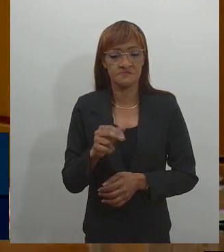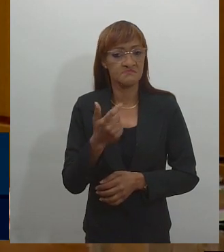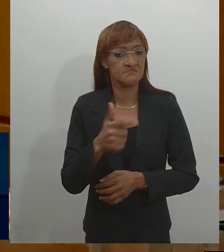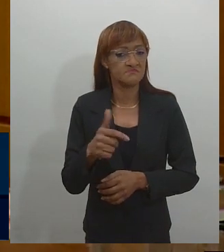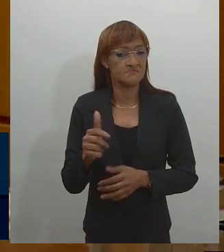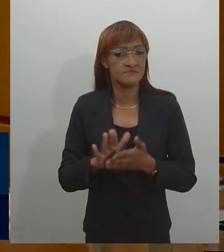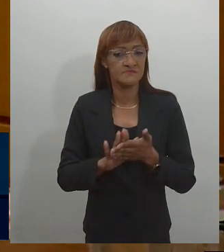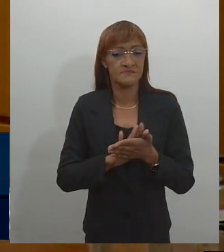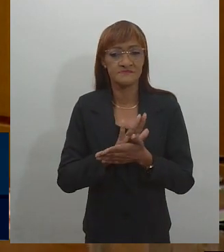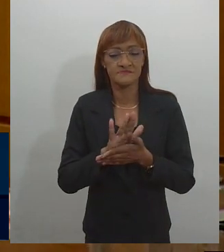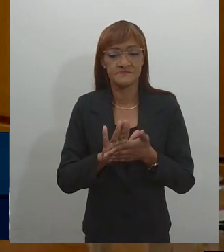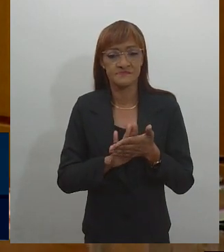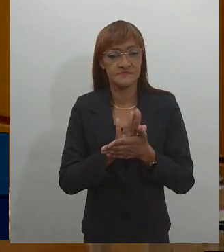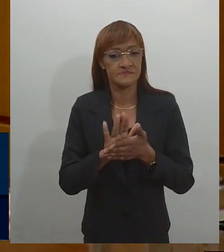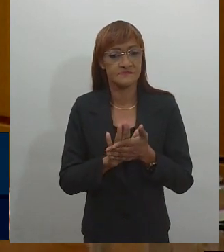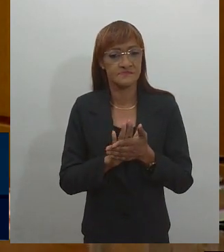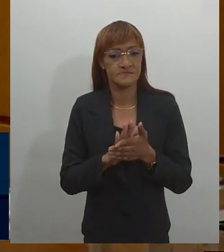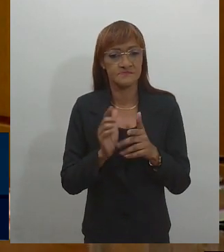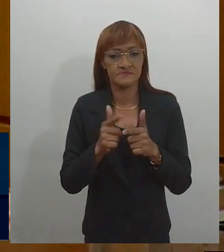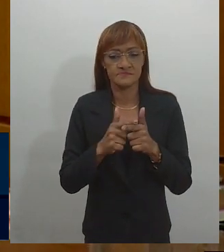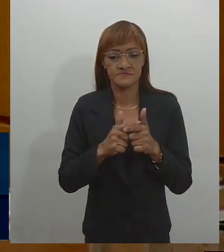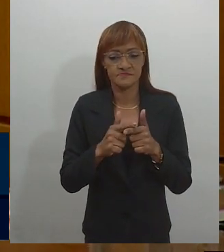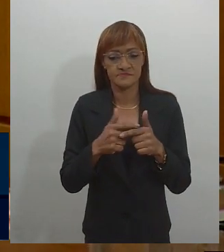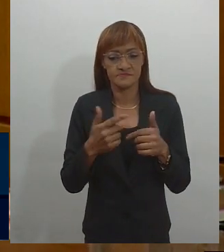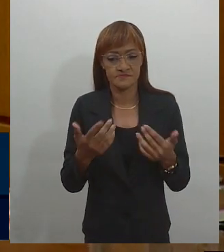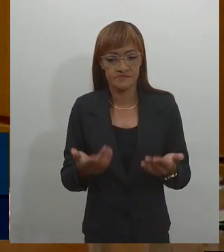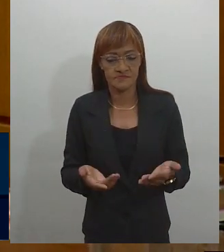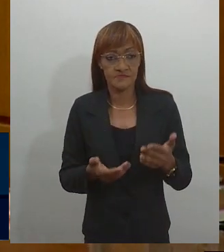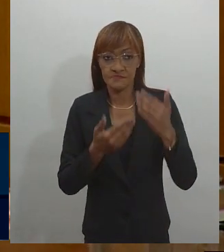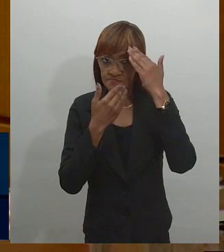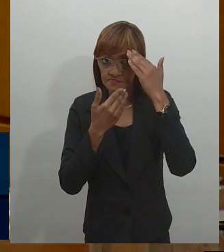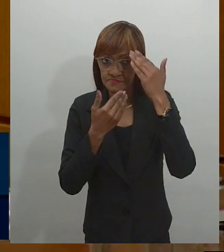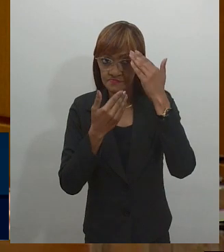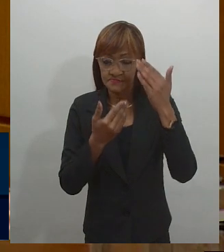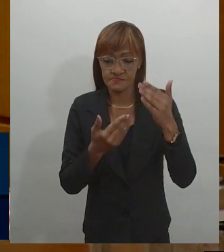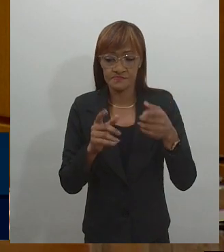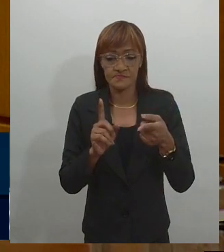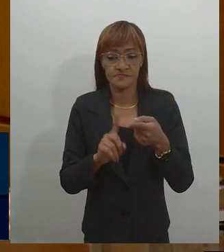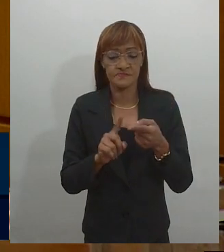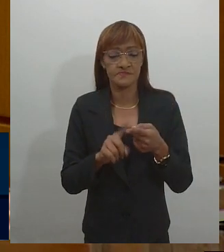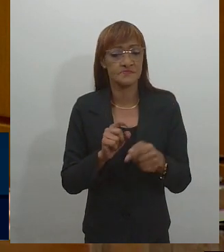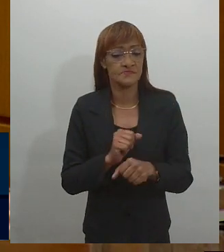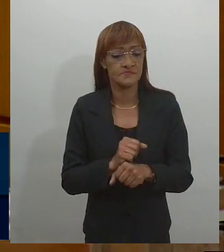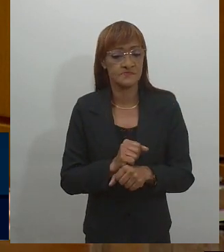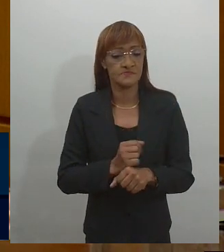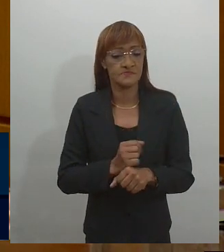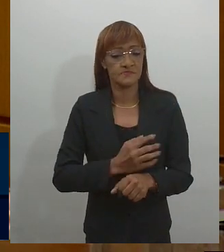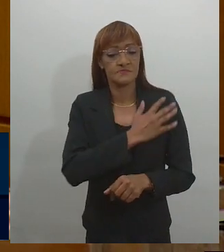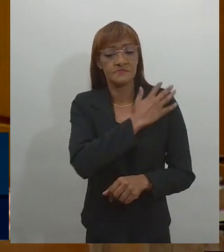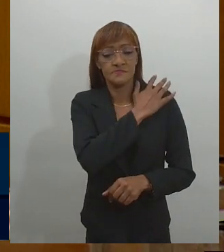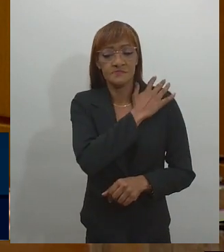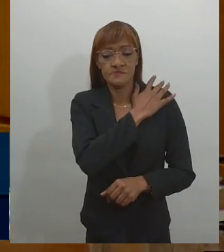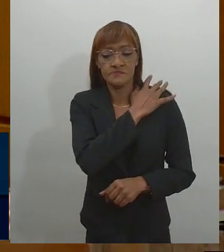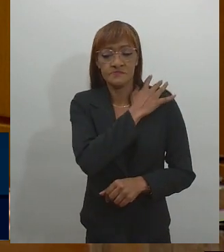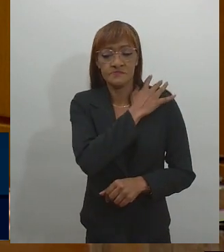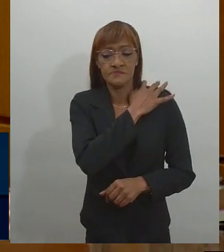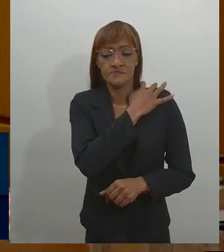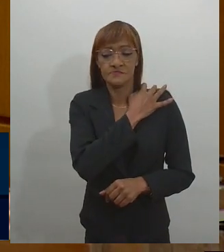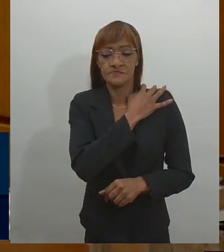gravidade. Agradecer aqui ao comandante da Polícia Militar pelo zelo, pelo empenho